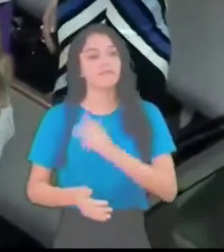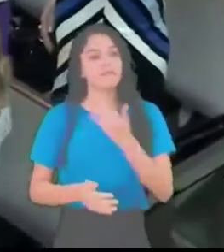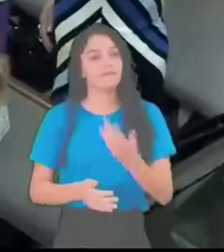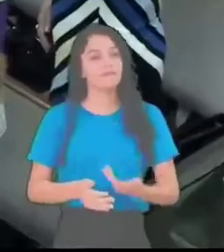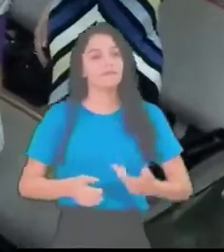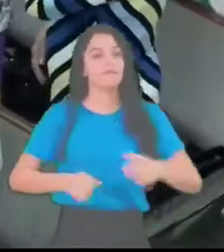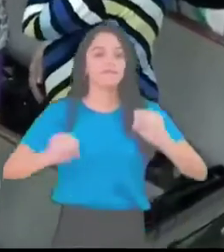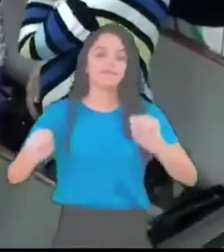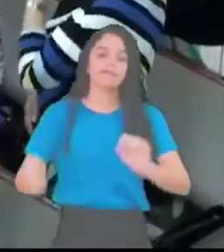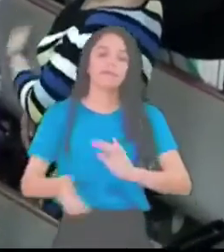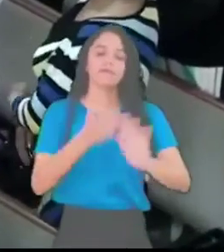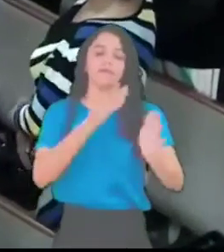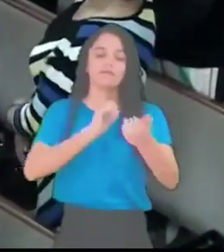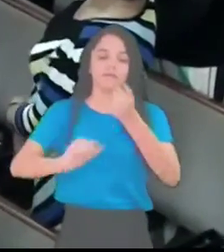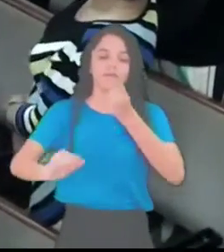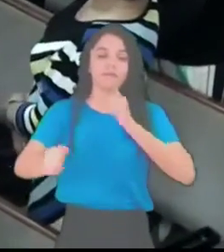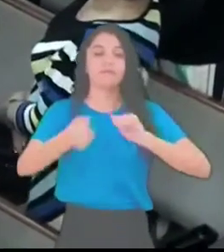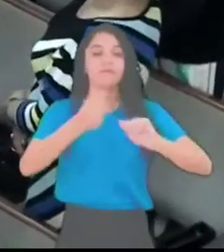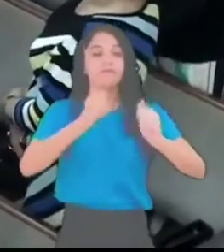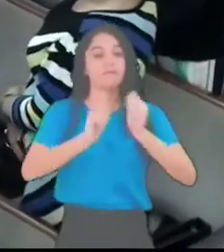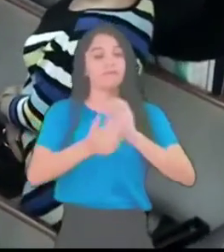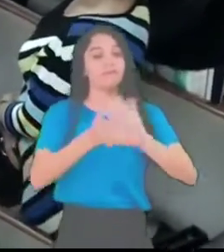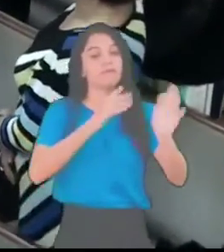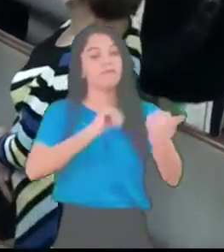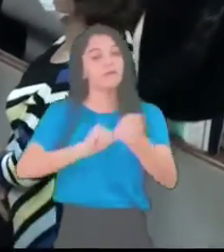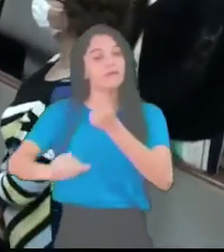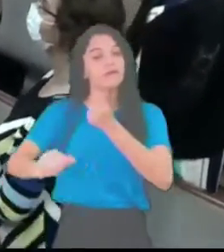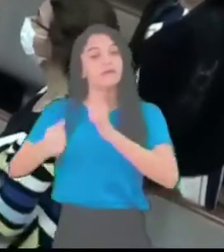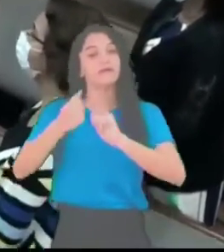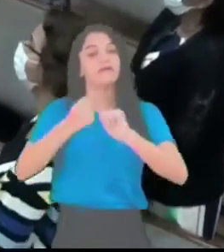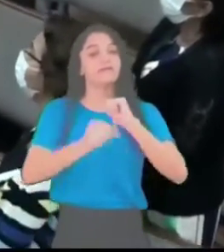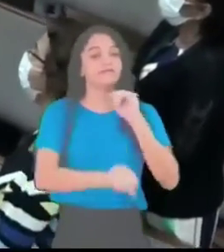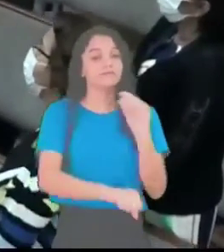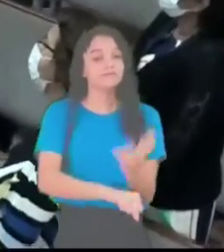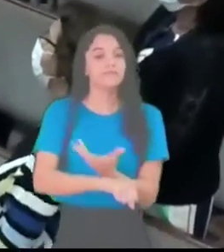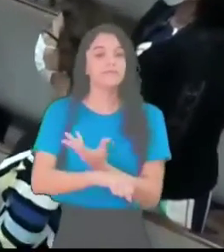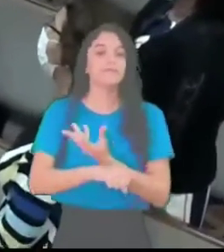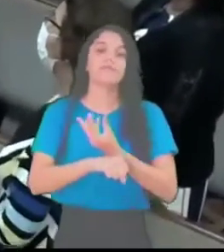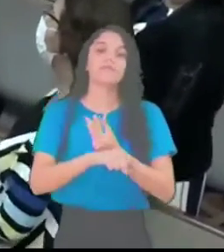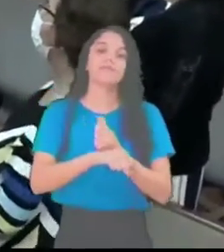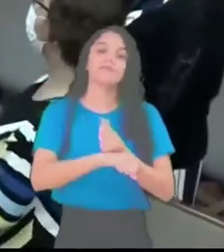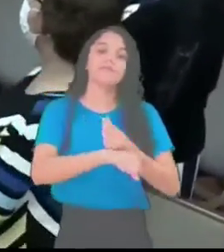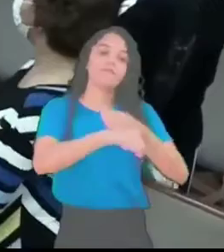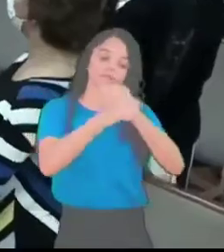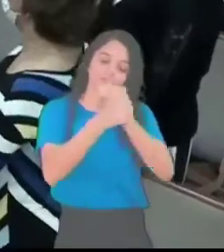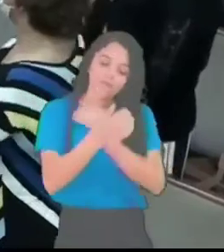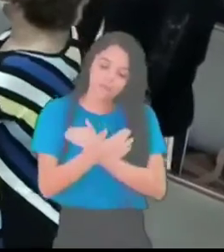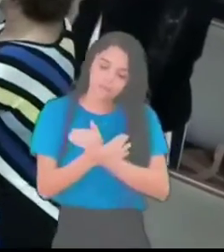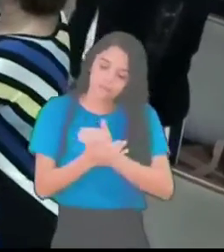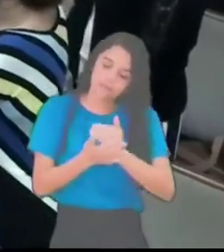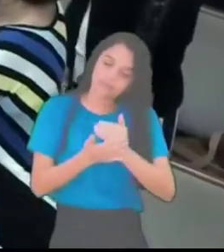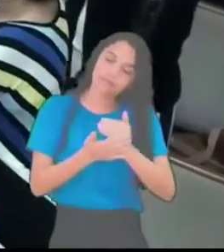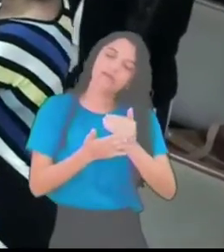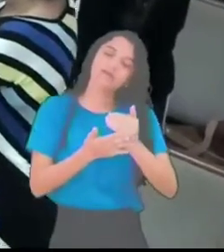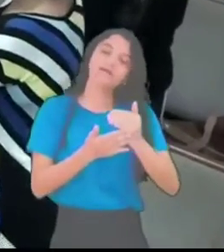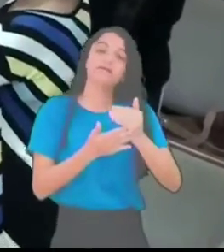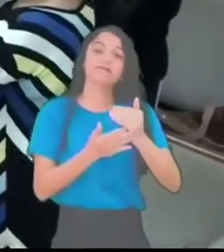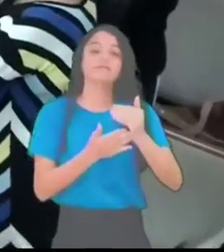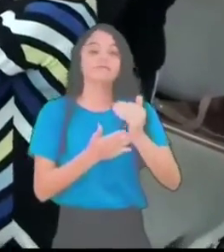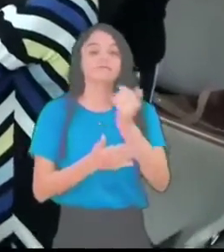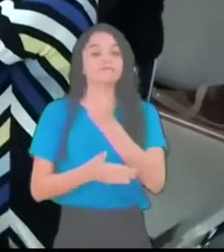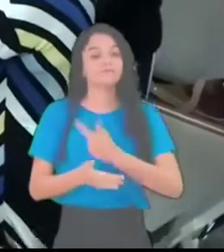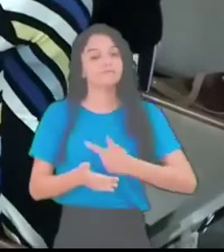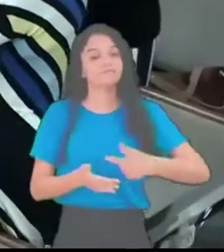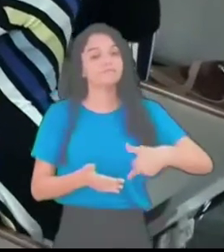glória, aleluia, aleluia, a igreja segue caminhando. Cante! Oh, glória,